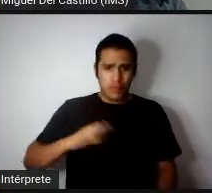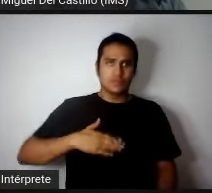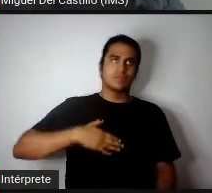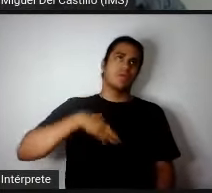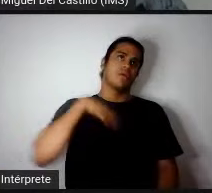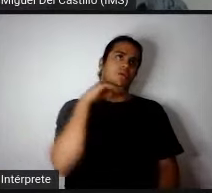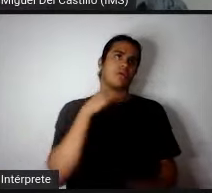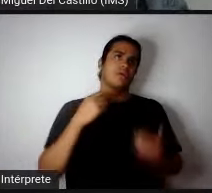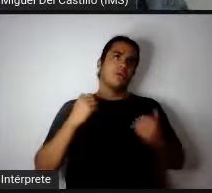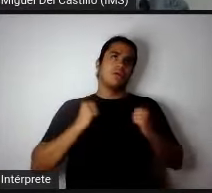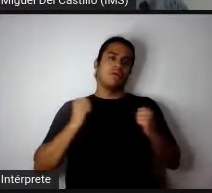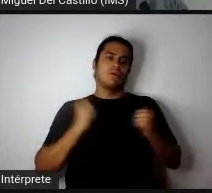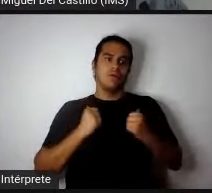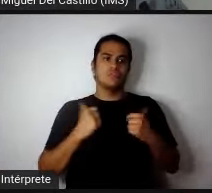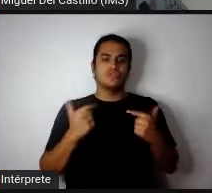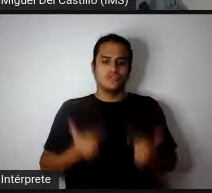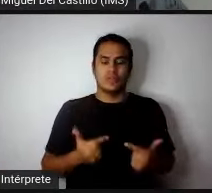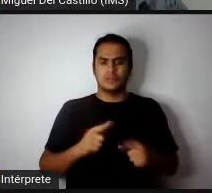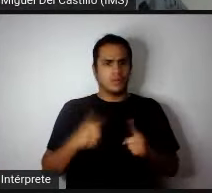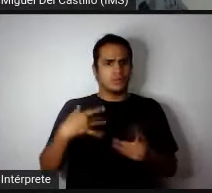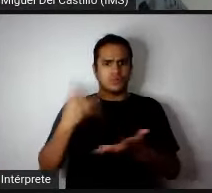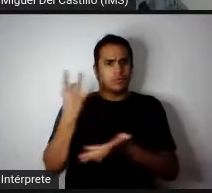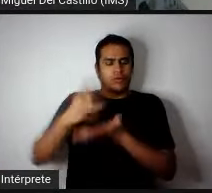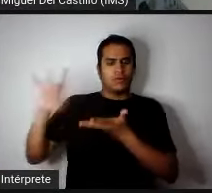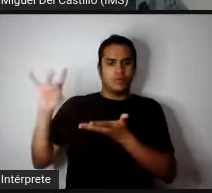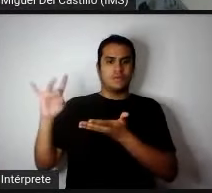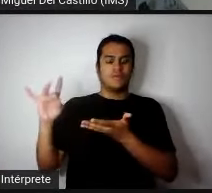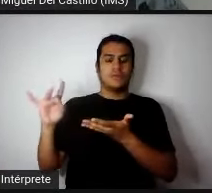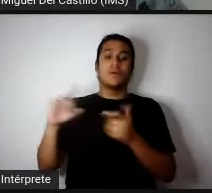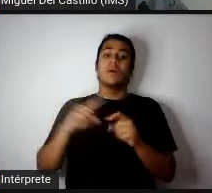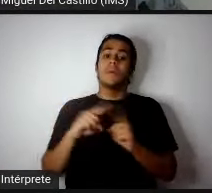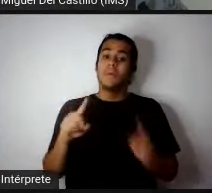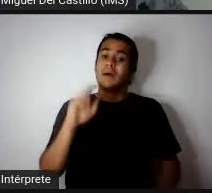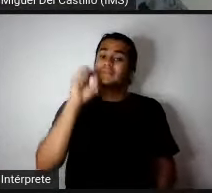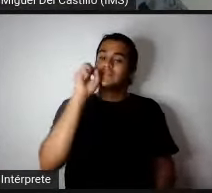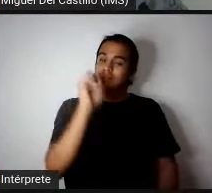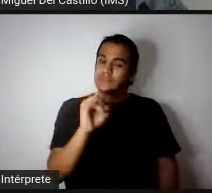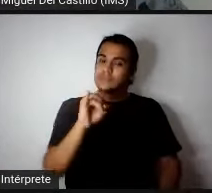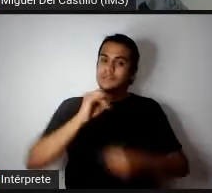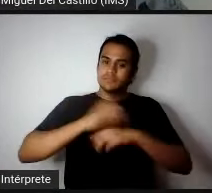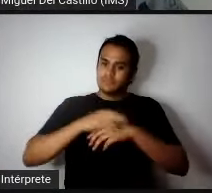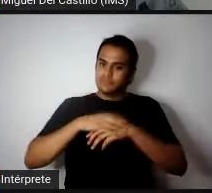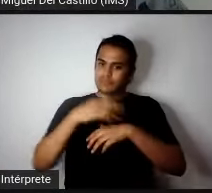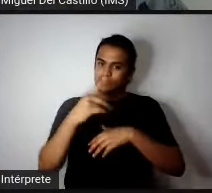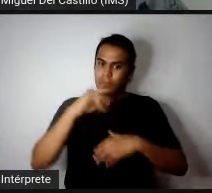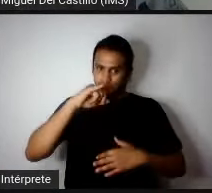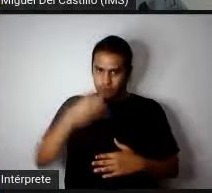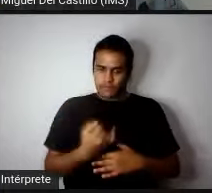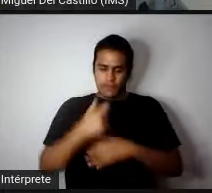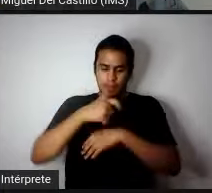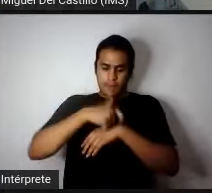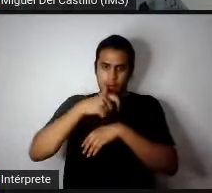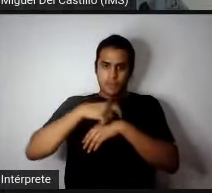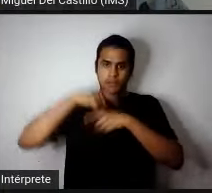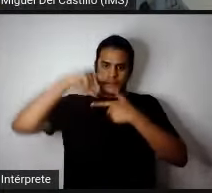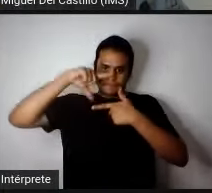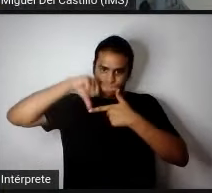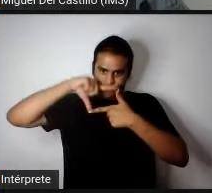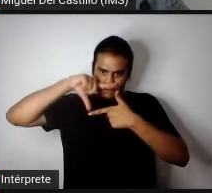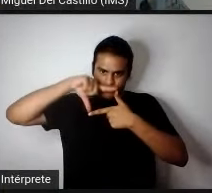acho que se você pode vencer esse isolamento, é um